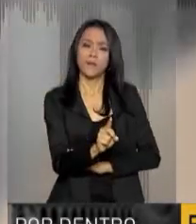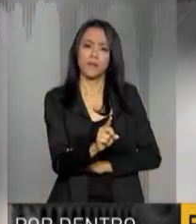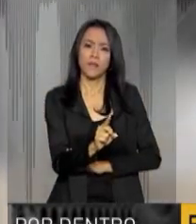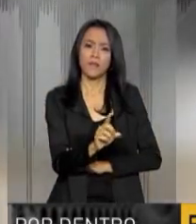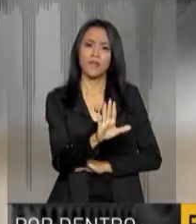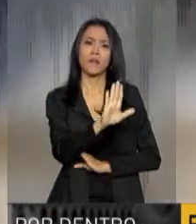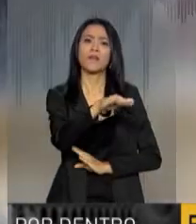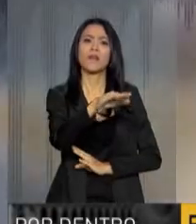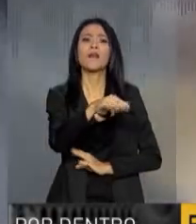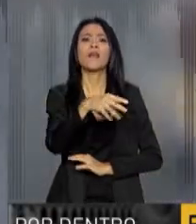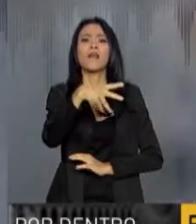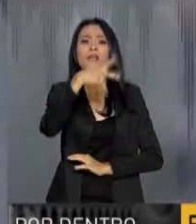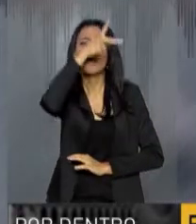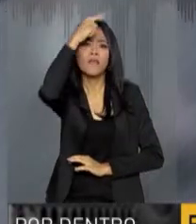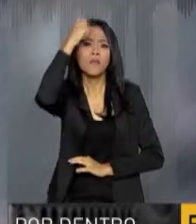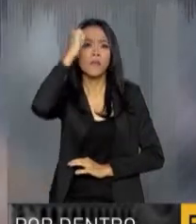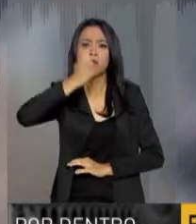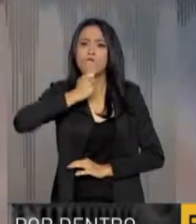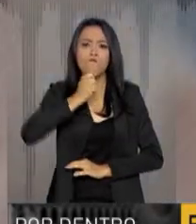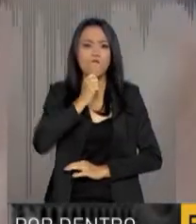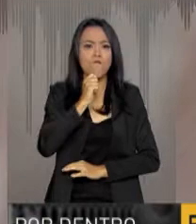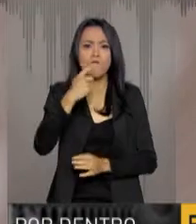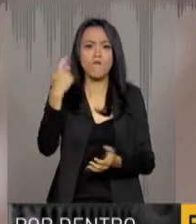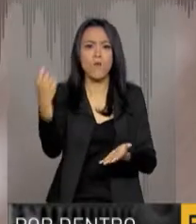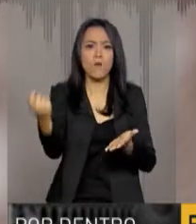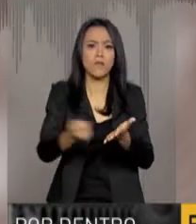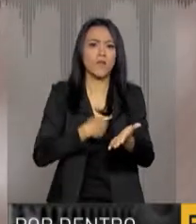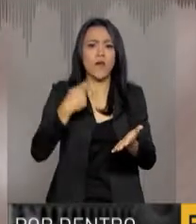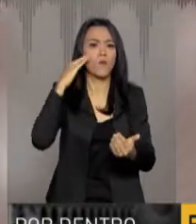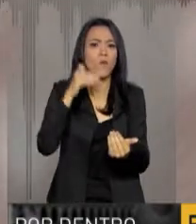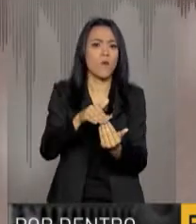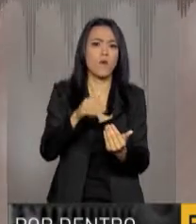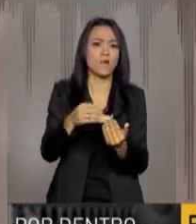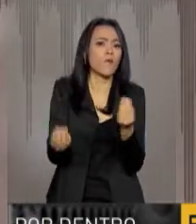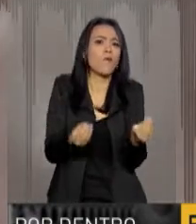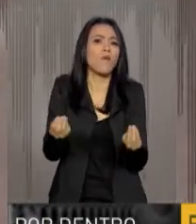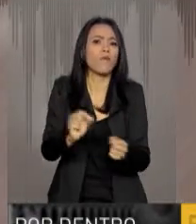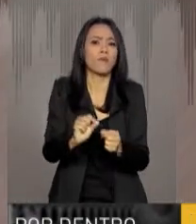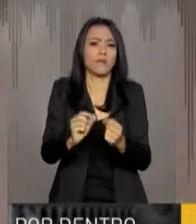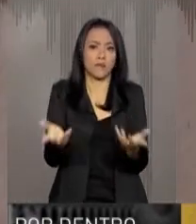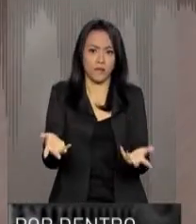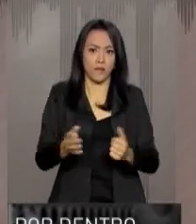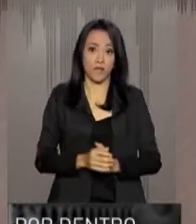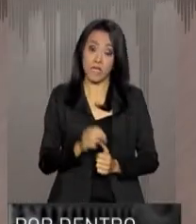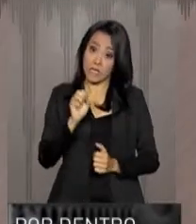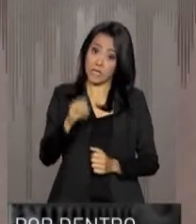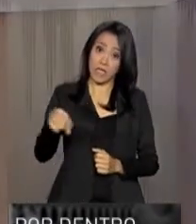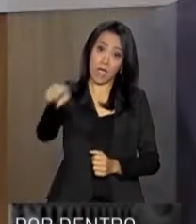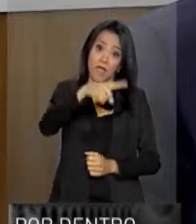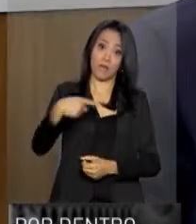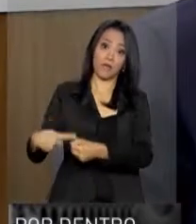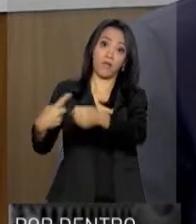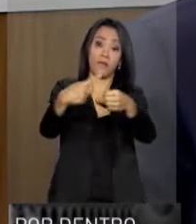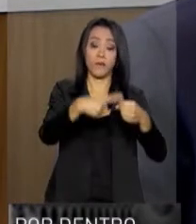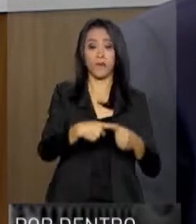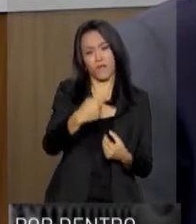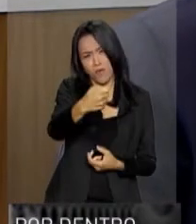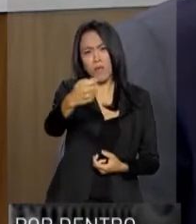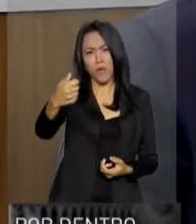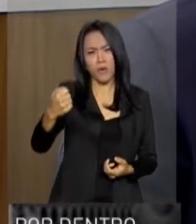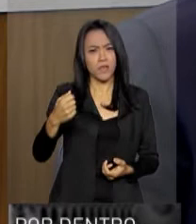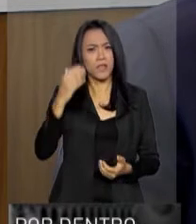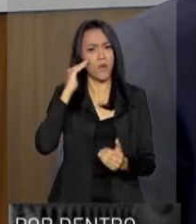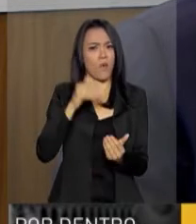prefeituras que não aderiram ao programa o que ela deve fazer não se elas não aderirem poucas não aderiram